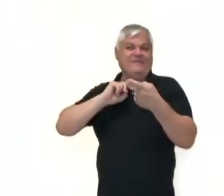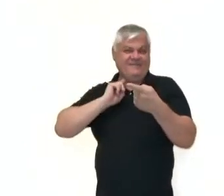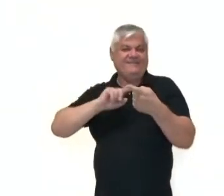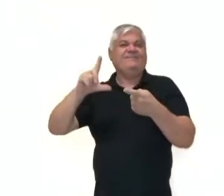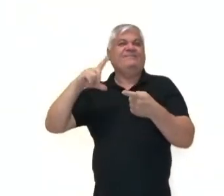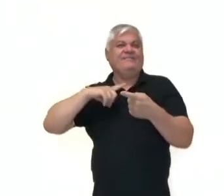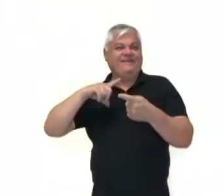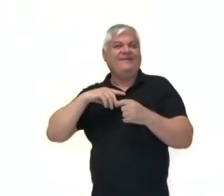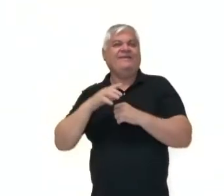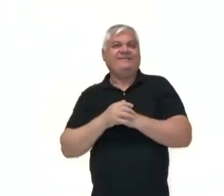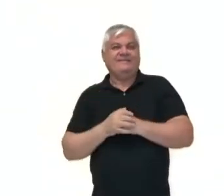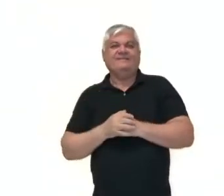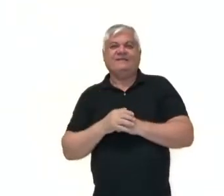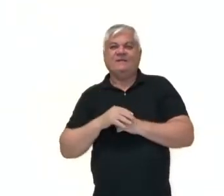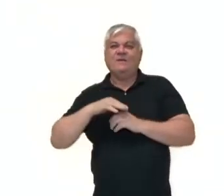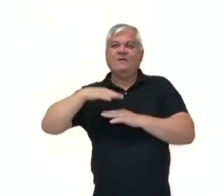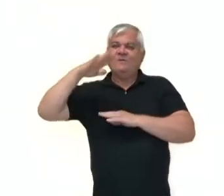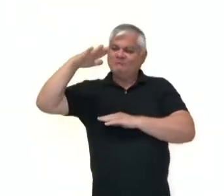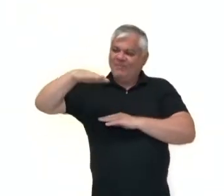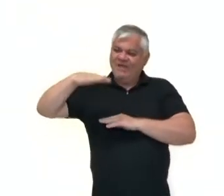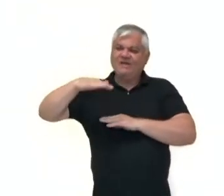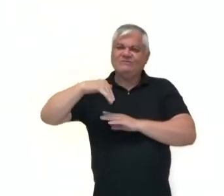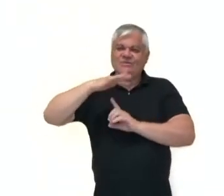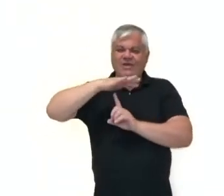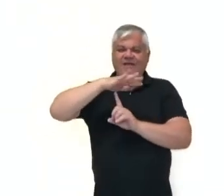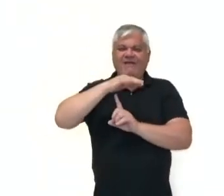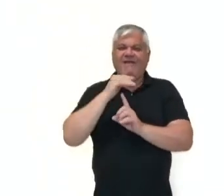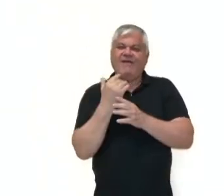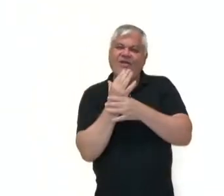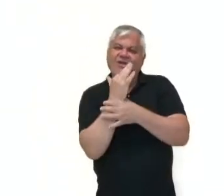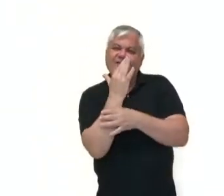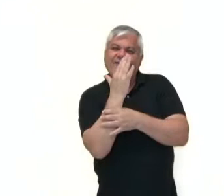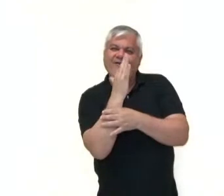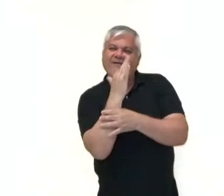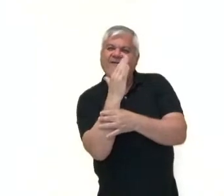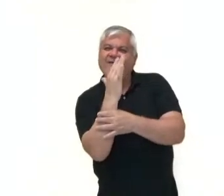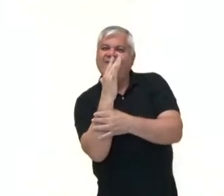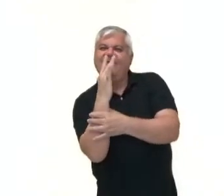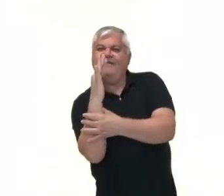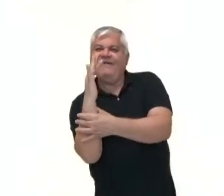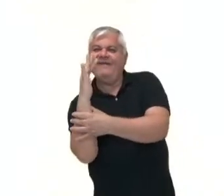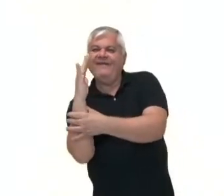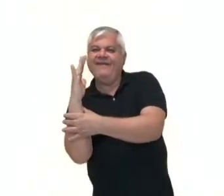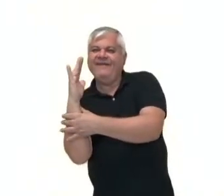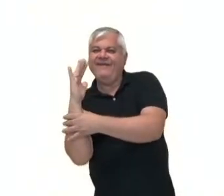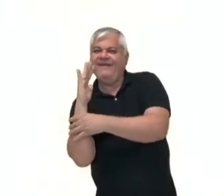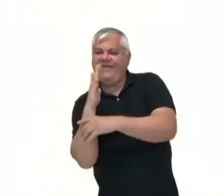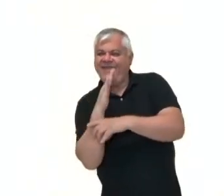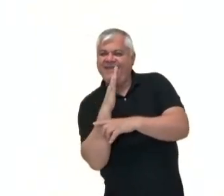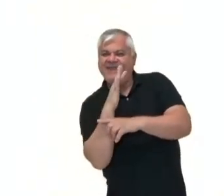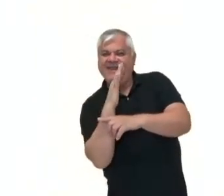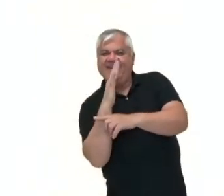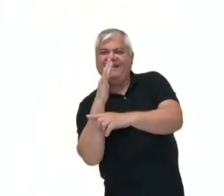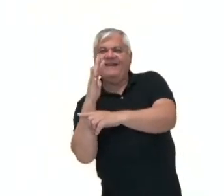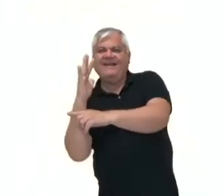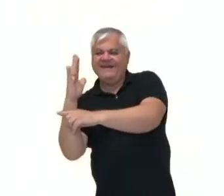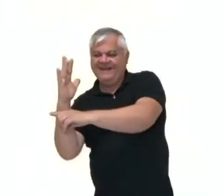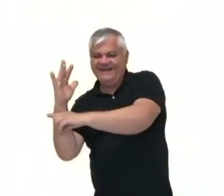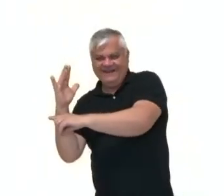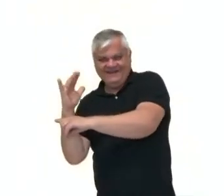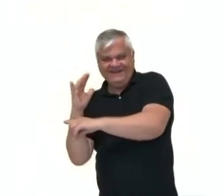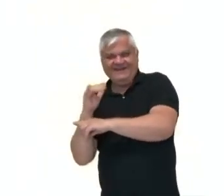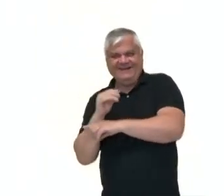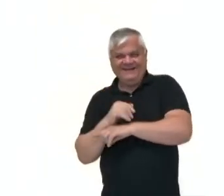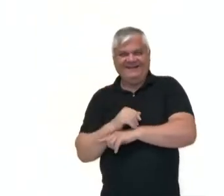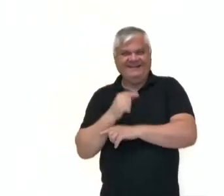A presença desse tipo de vegetação numa boa porção ali da região sudeste, envolvendo os dois